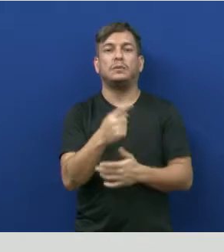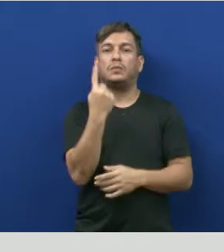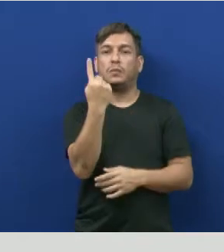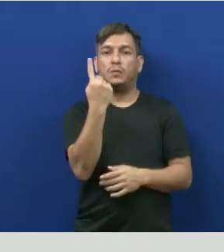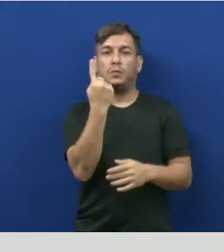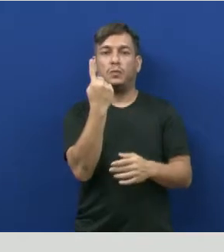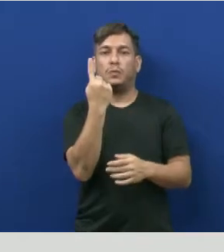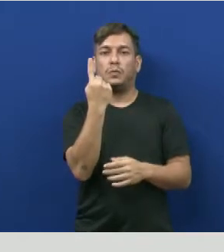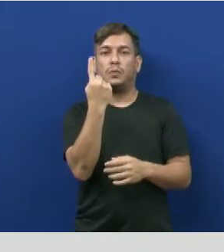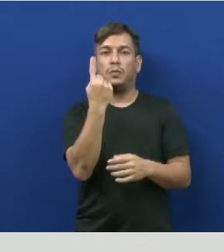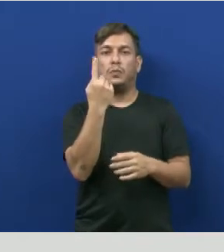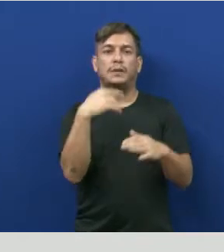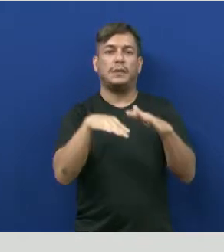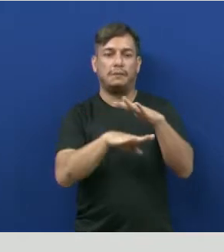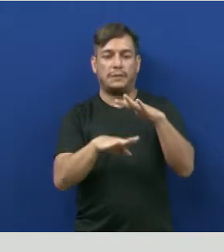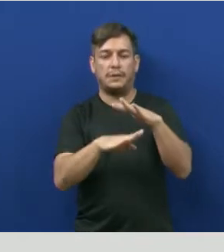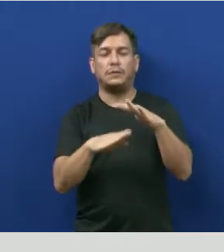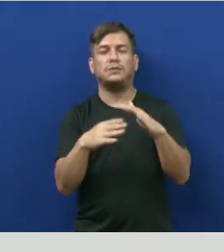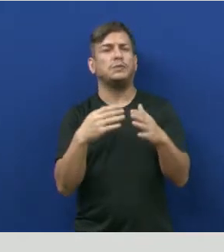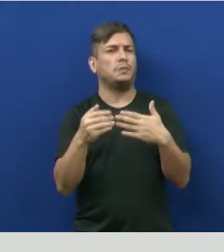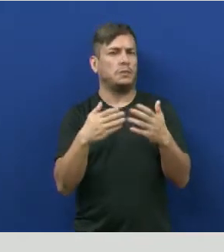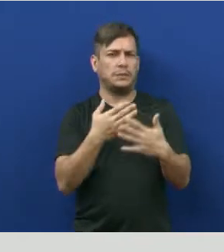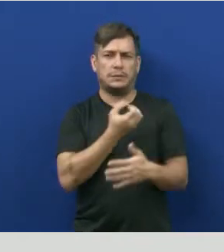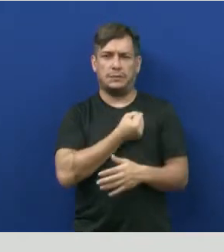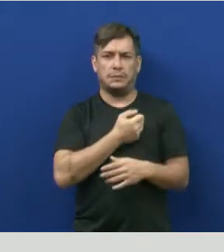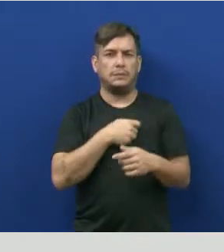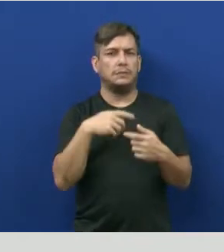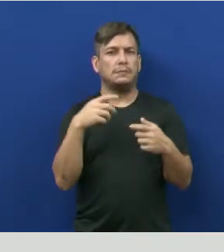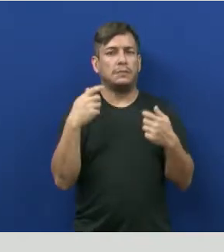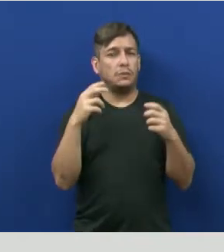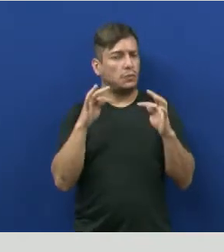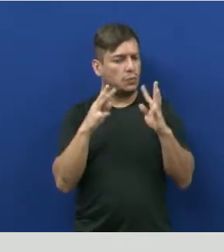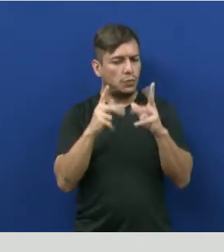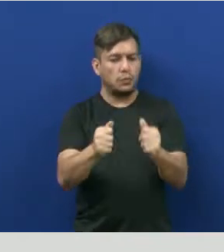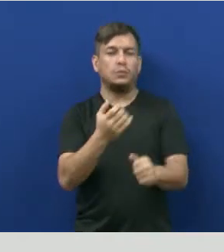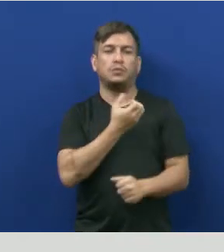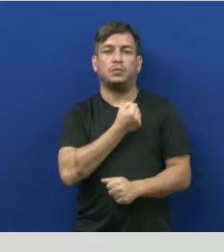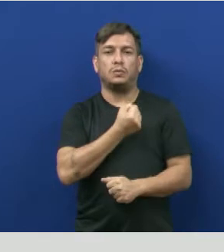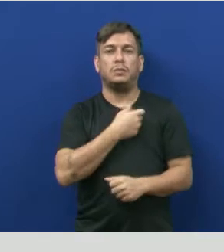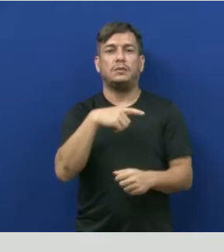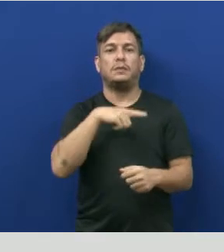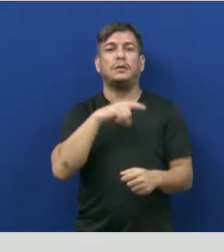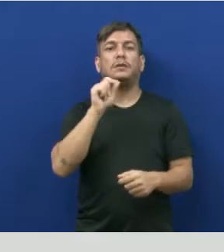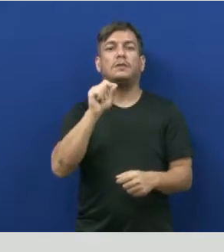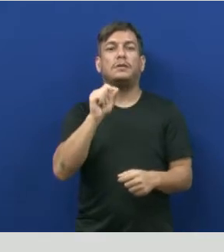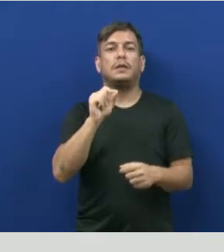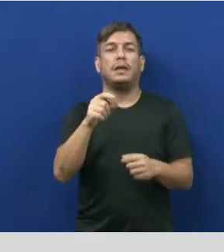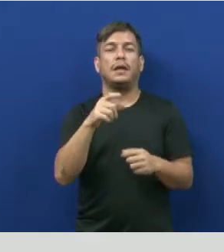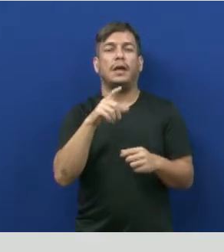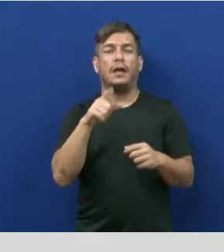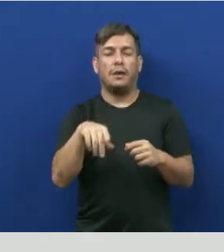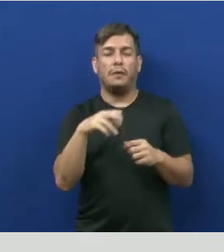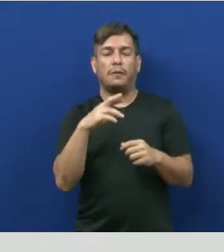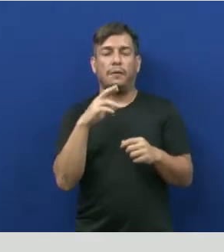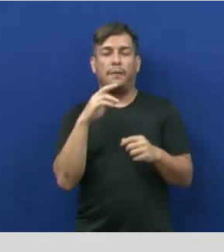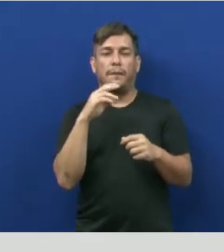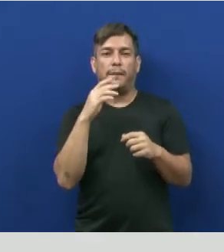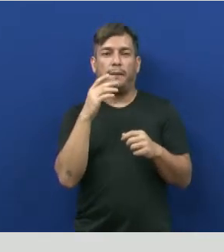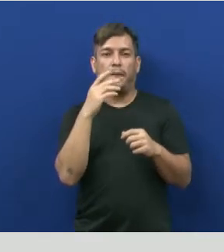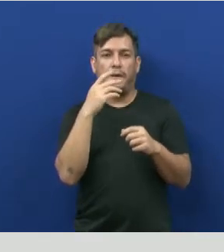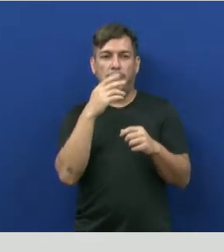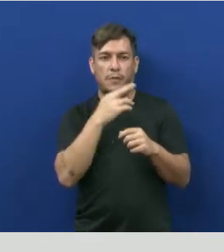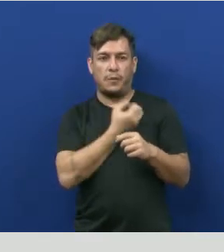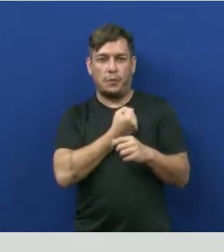embaixo de qualquer valor. Eu espero que vocês lembrem disso. Todo número tem um denominador igual a 1. Para que